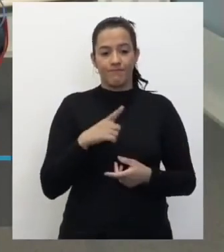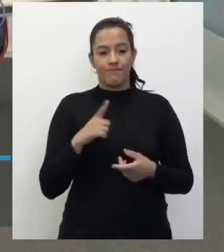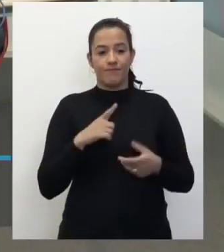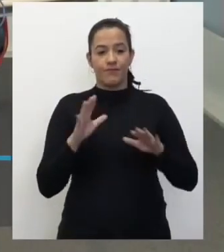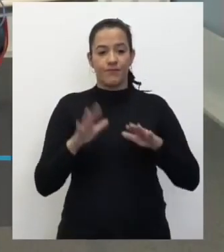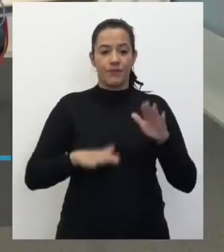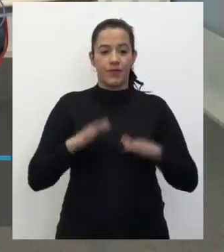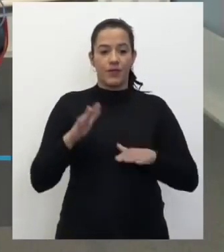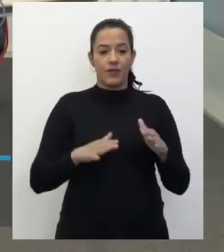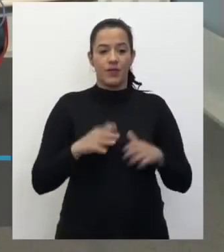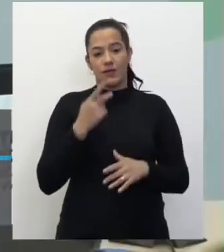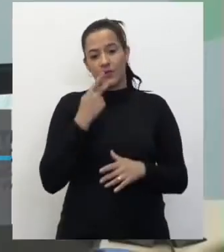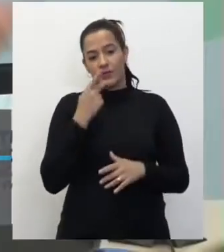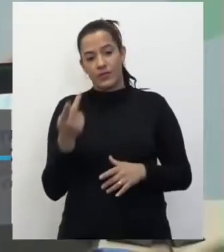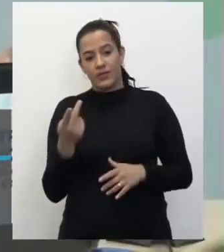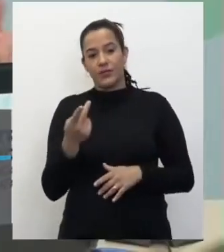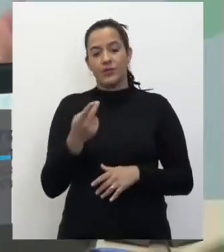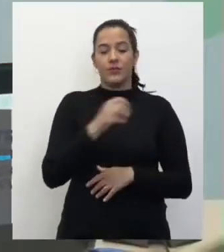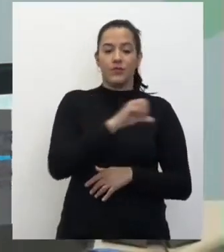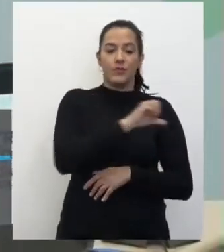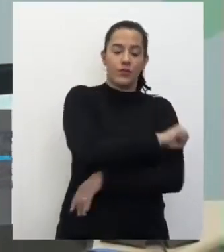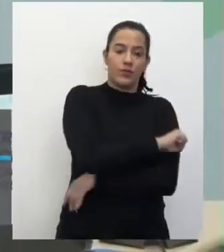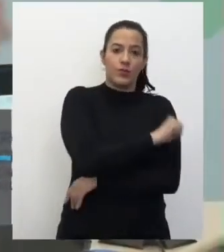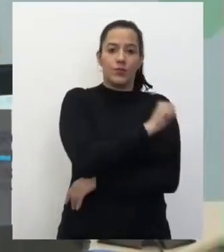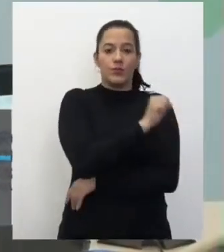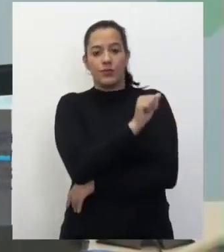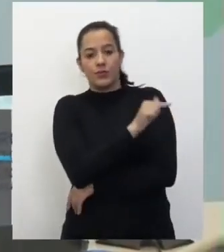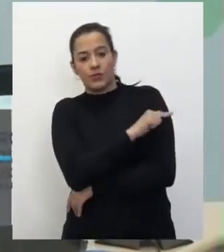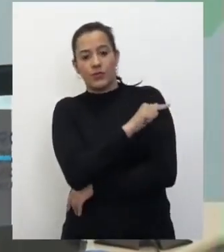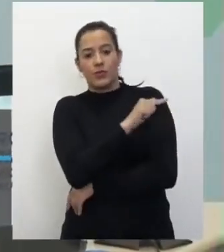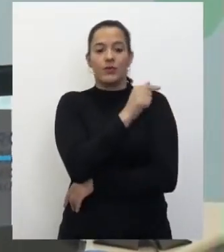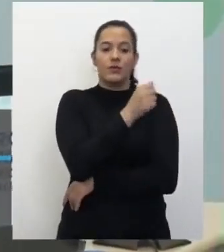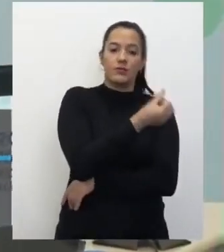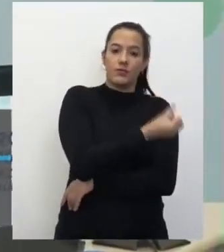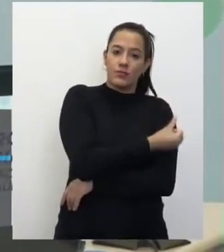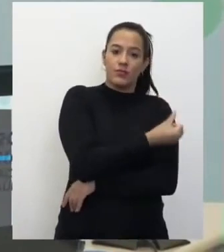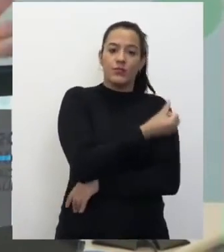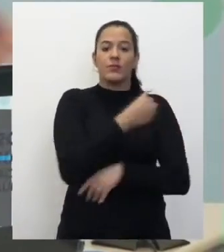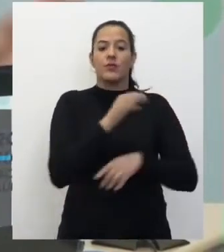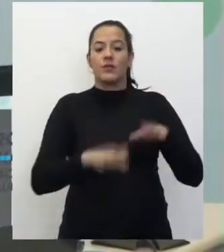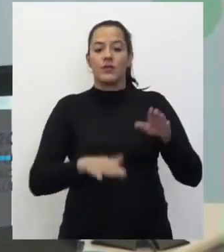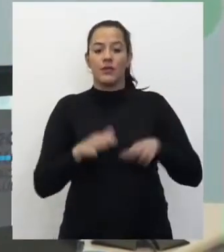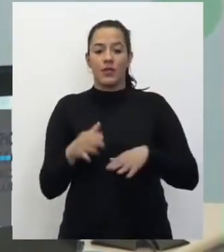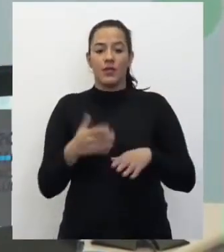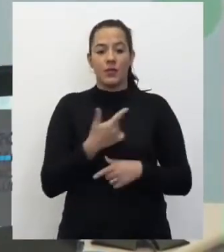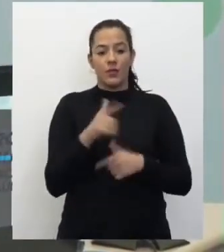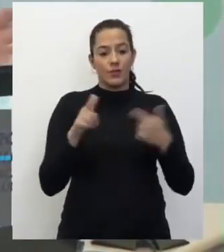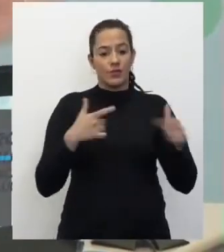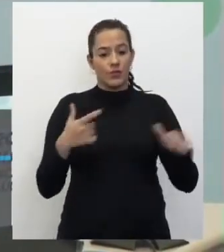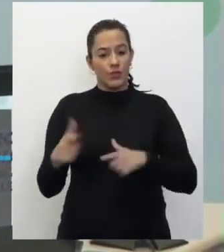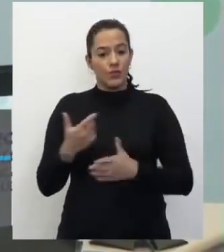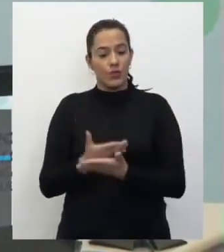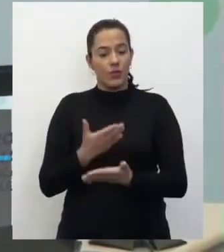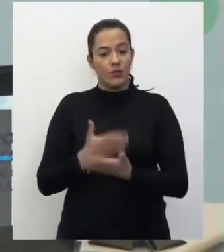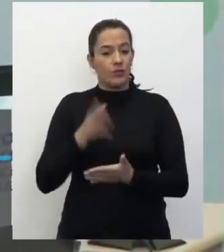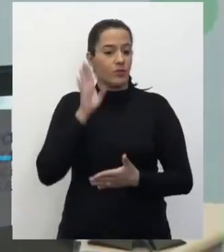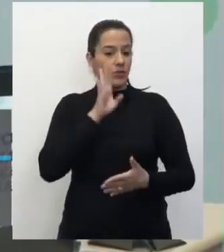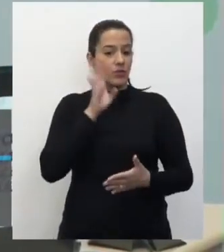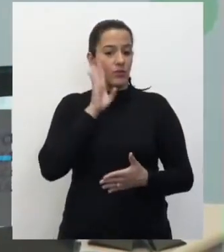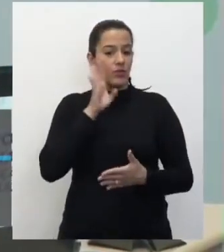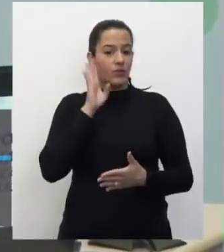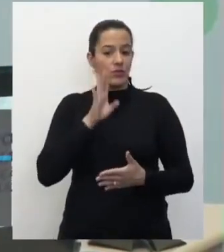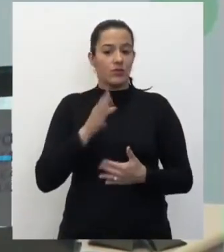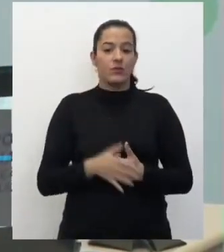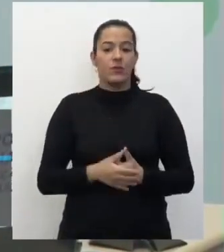páginas de alunos do 8º, do 9º, do 7º, que outros alunos estão curtindo também, porque os assuntos, querendo ou não,